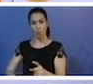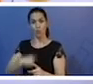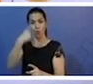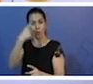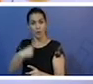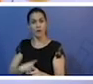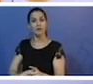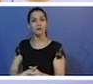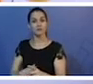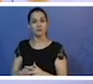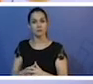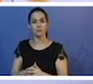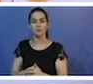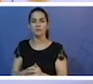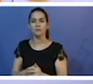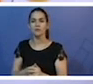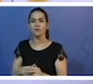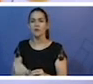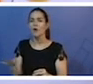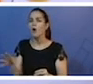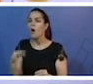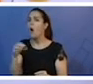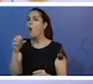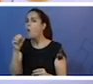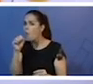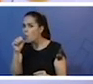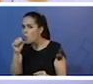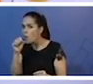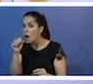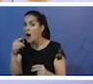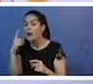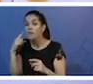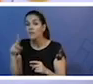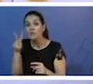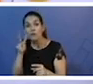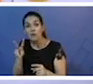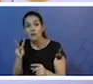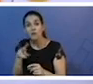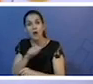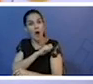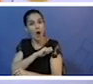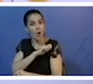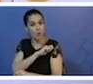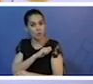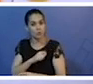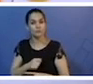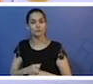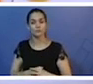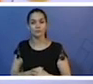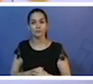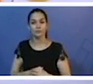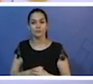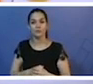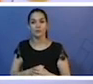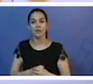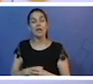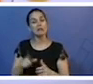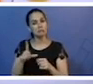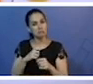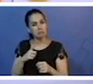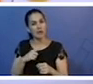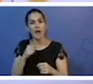análise do ar expirado, né? Por isso a pessoa sopra, né, o bafômetro. Então, ele produz soluções